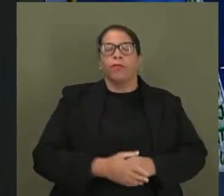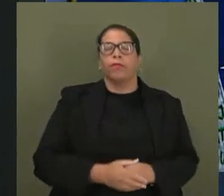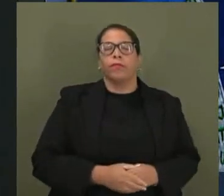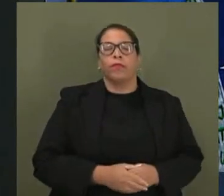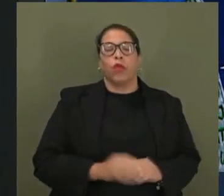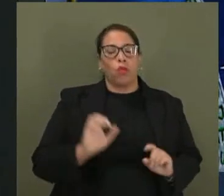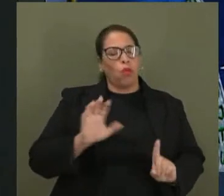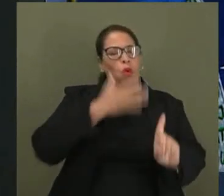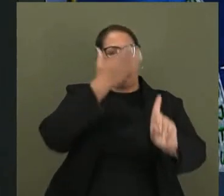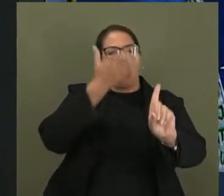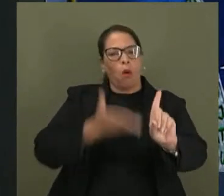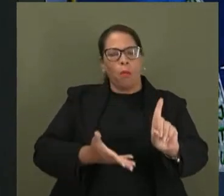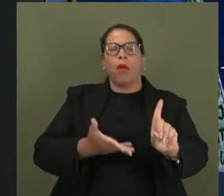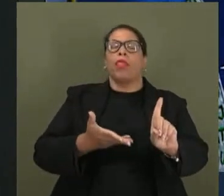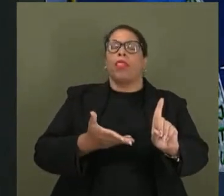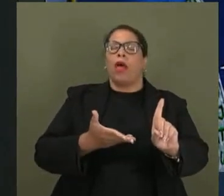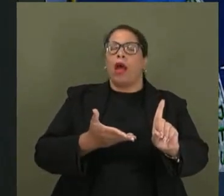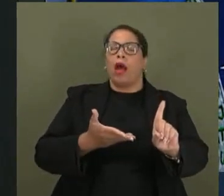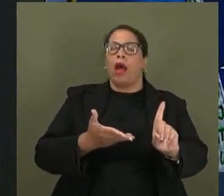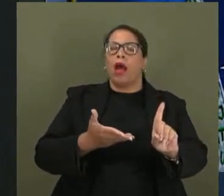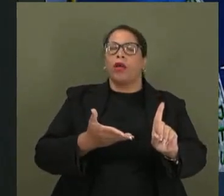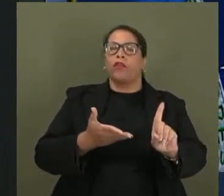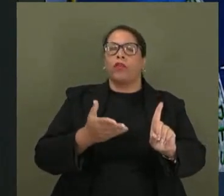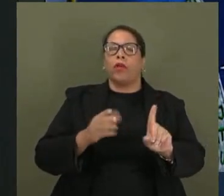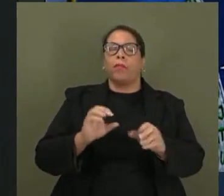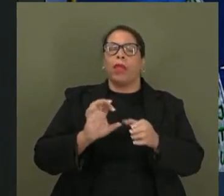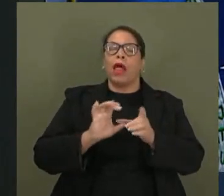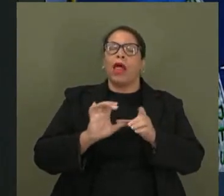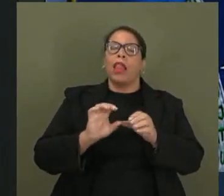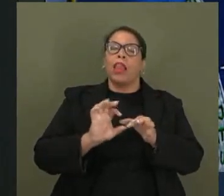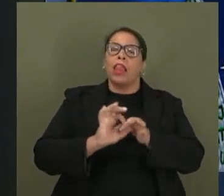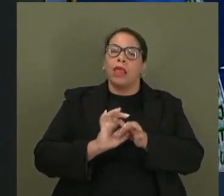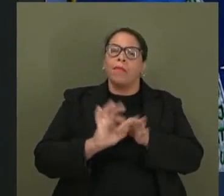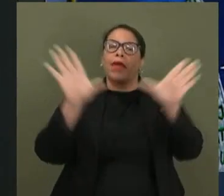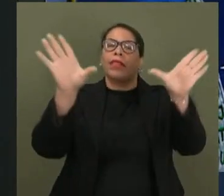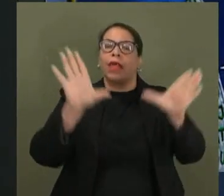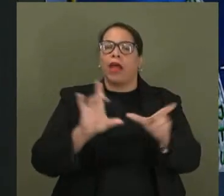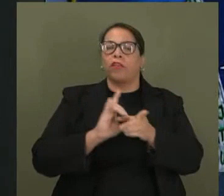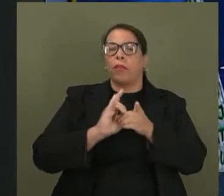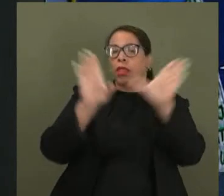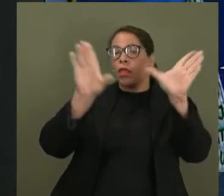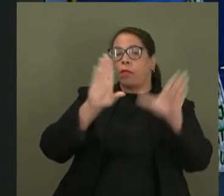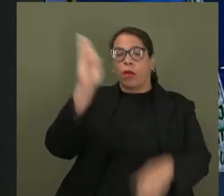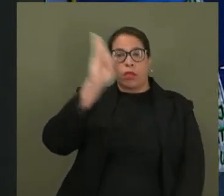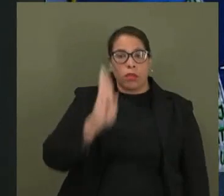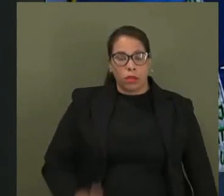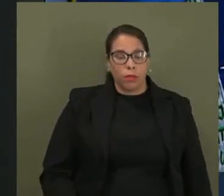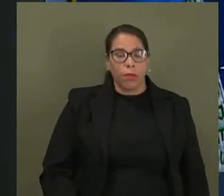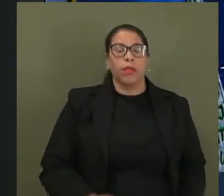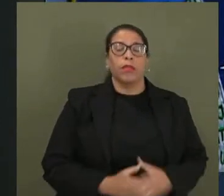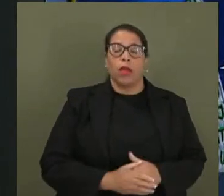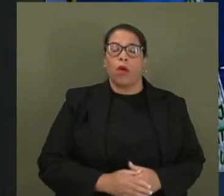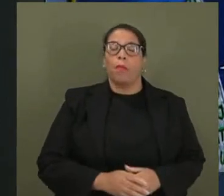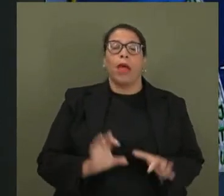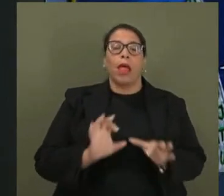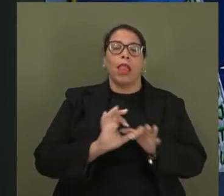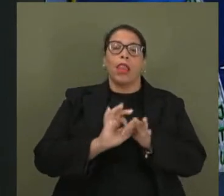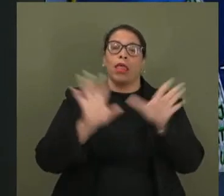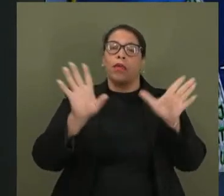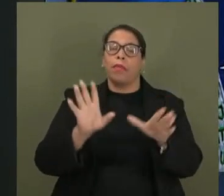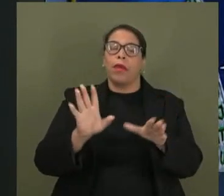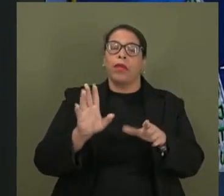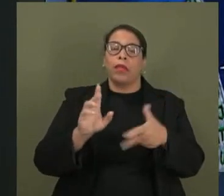uma homenagem em algumas falas dele pela democracia, pela liberdade do Brasil, pela independência